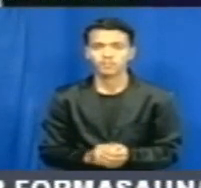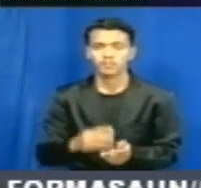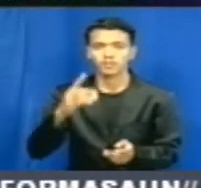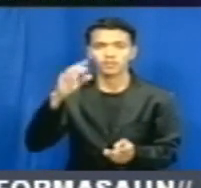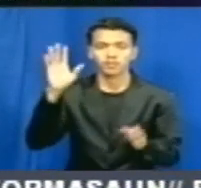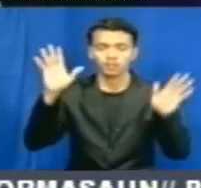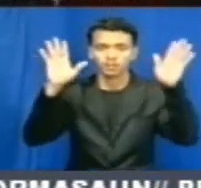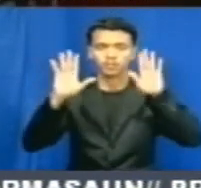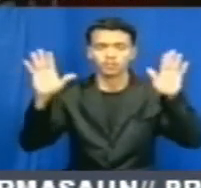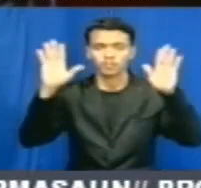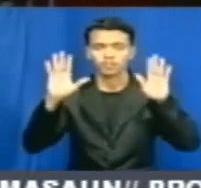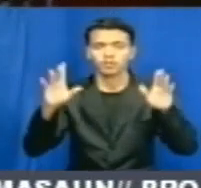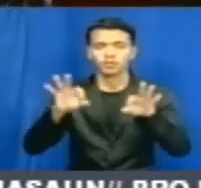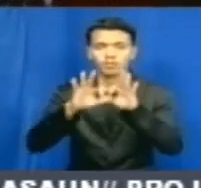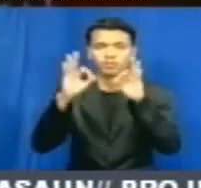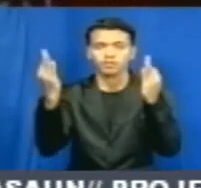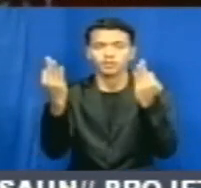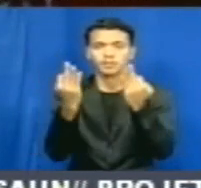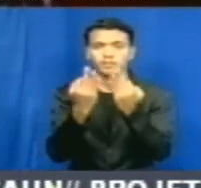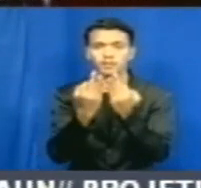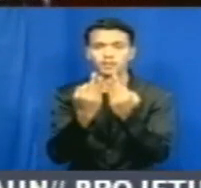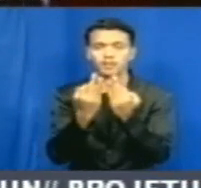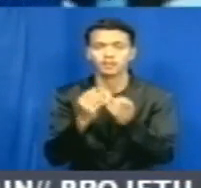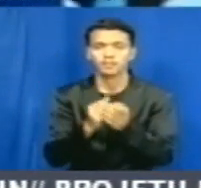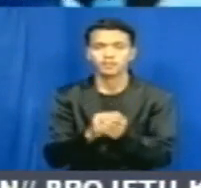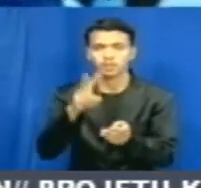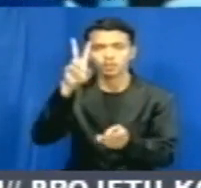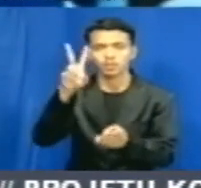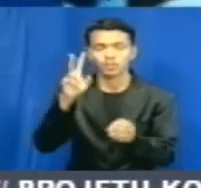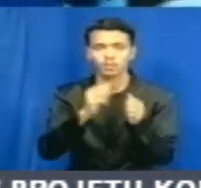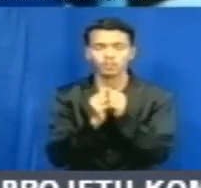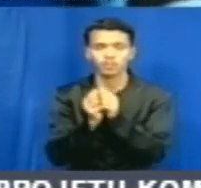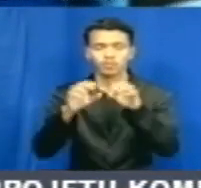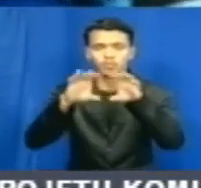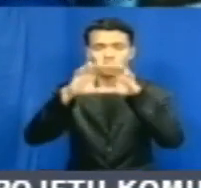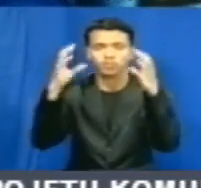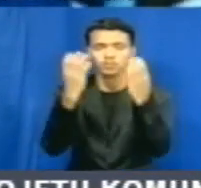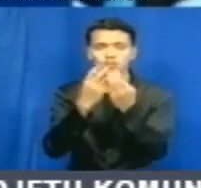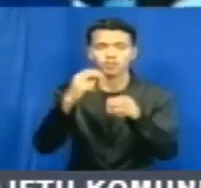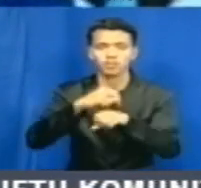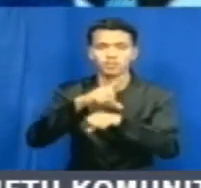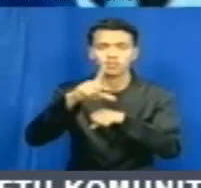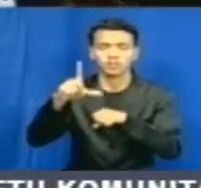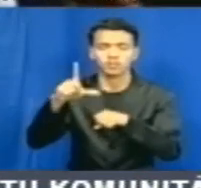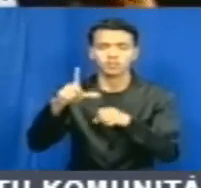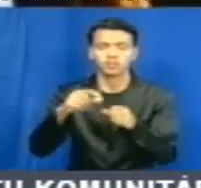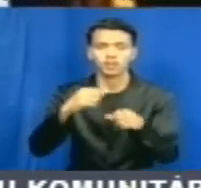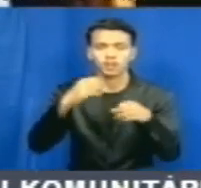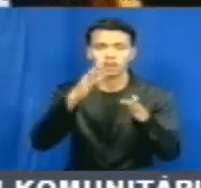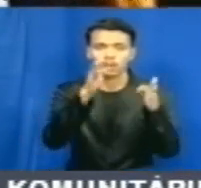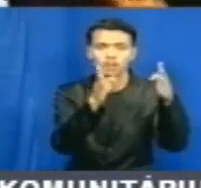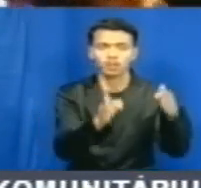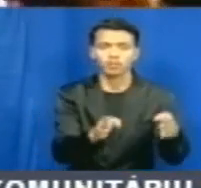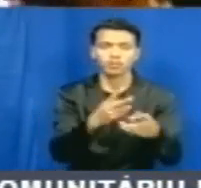Domingo fim de semana né, família que no ana y segue no abaguia, hamuto ho conselho combatente e libertação nacional, halotona